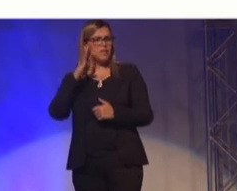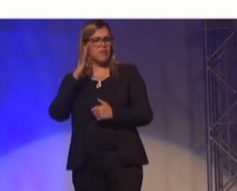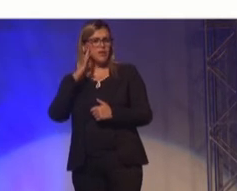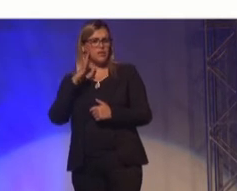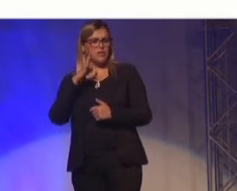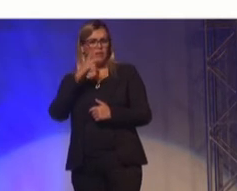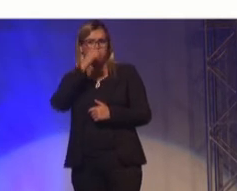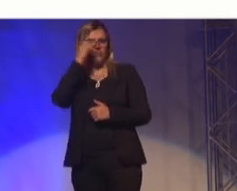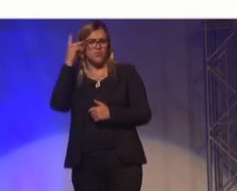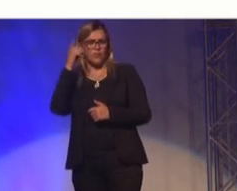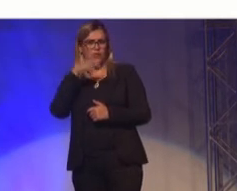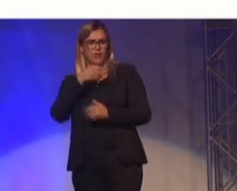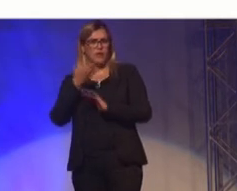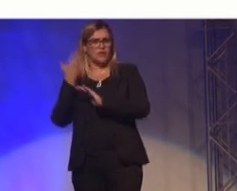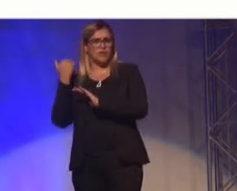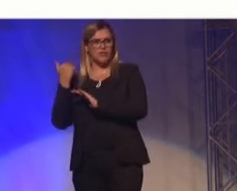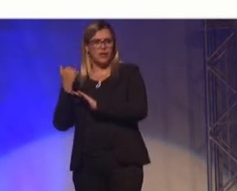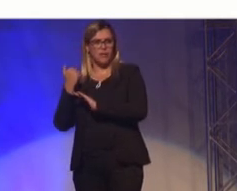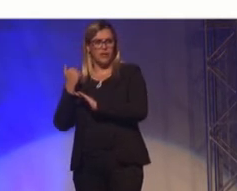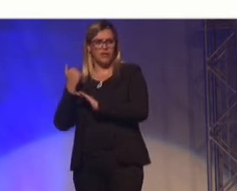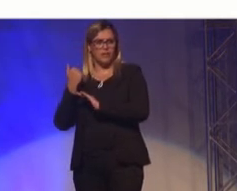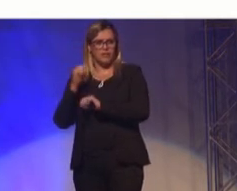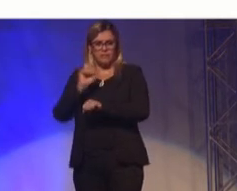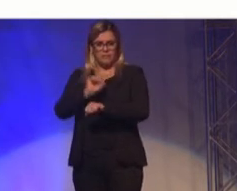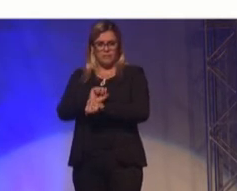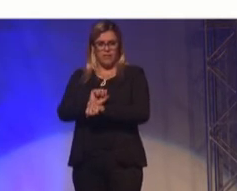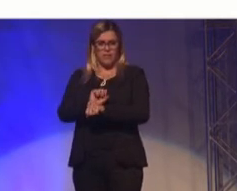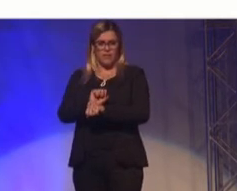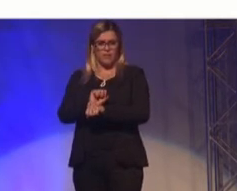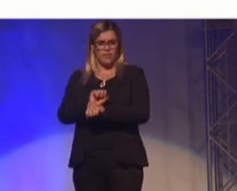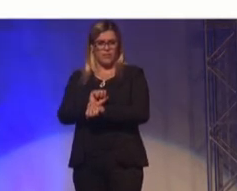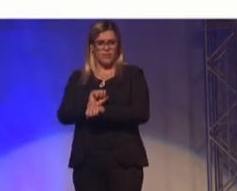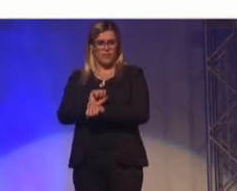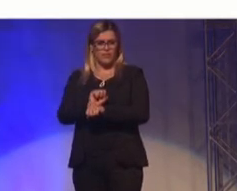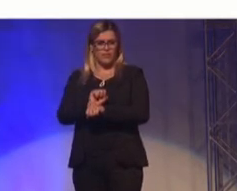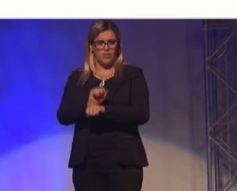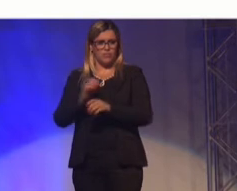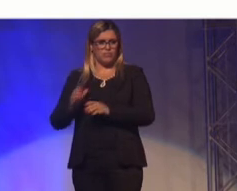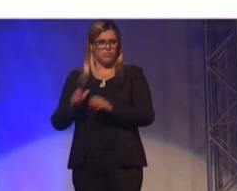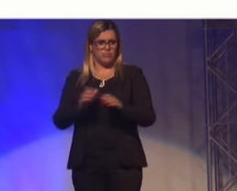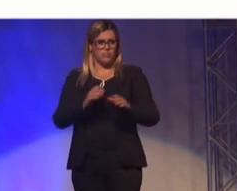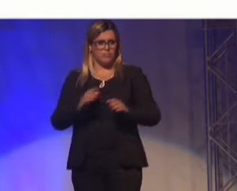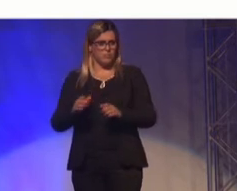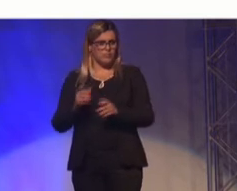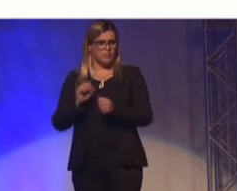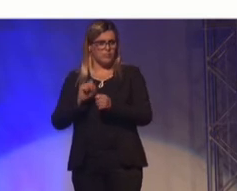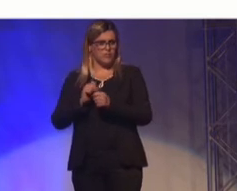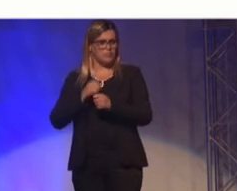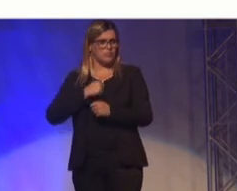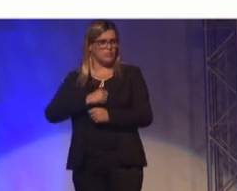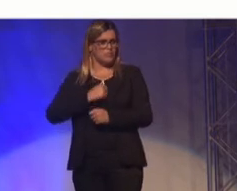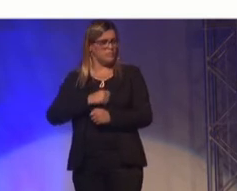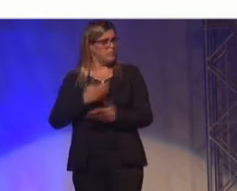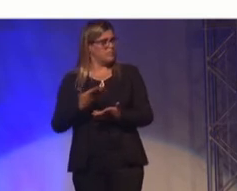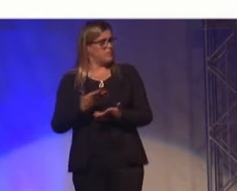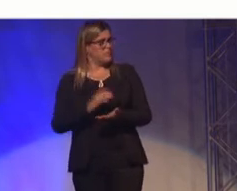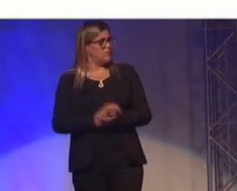cara praticamente não, imobilizado nisso aí, com essa parafernália enorme.